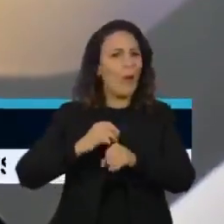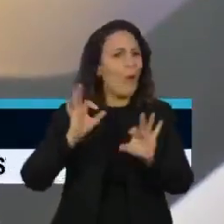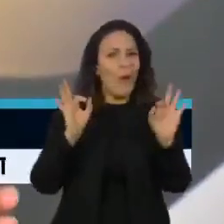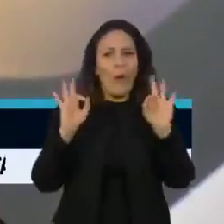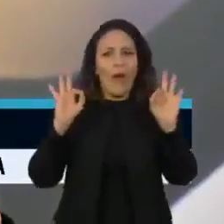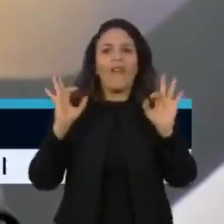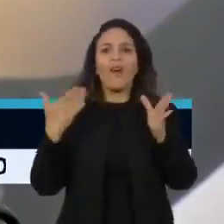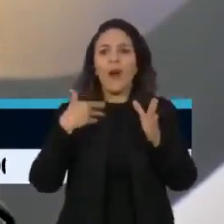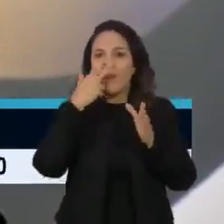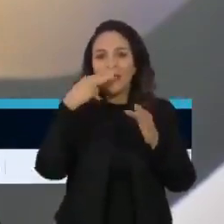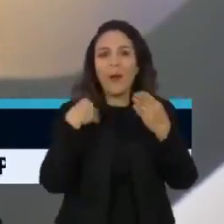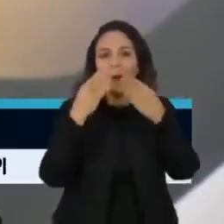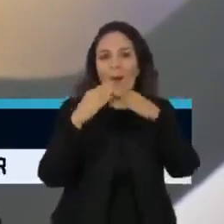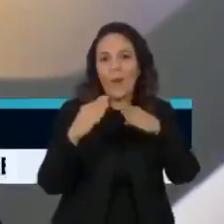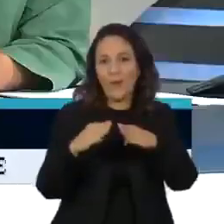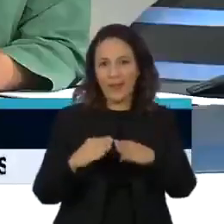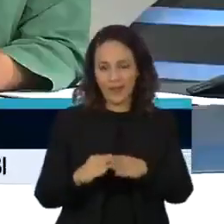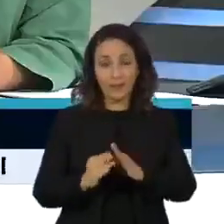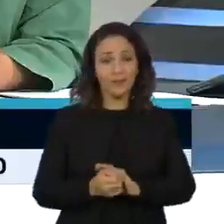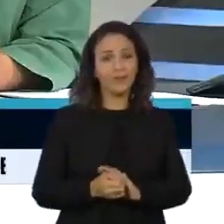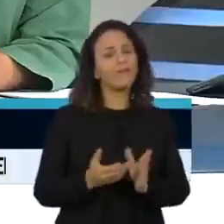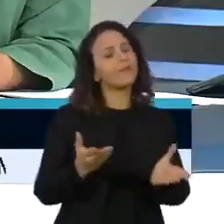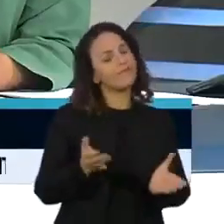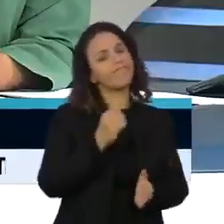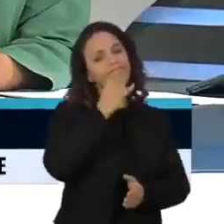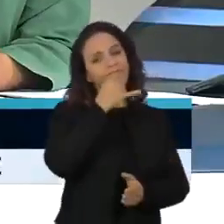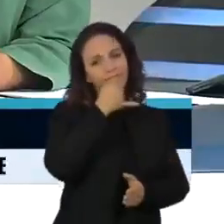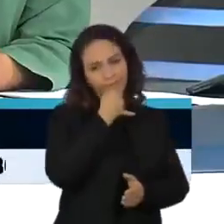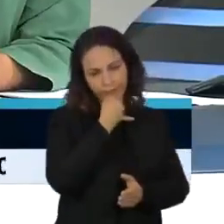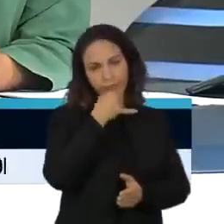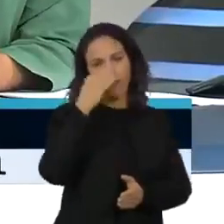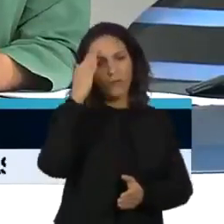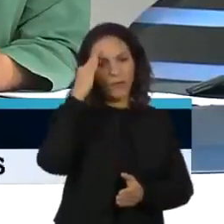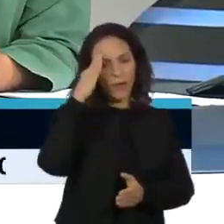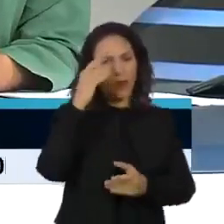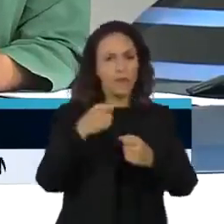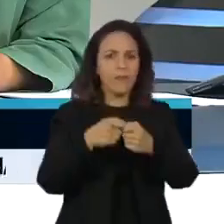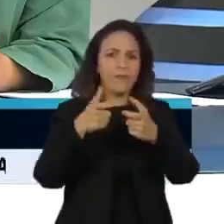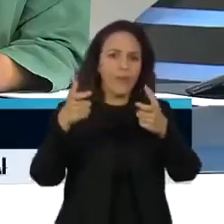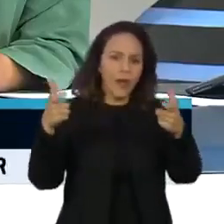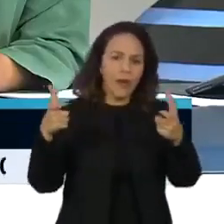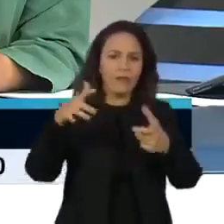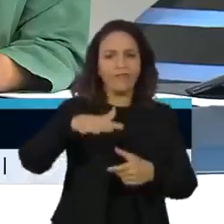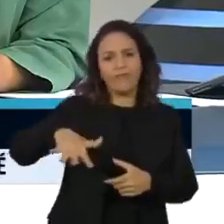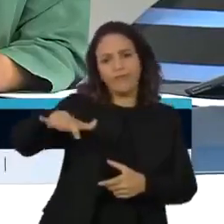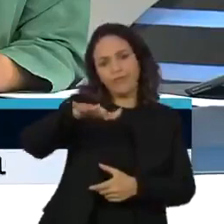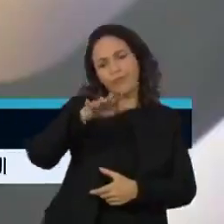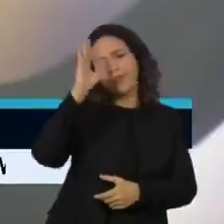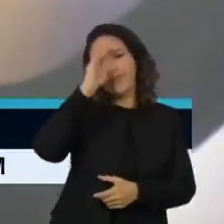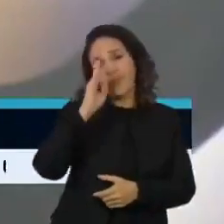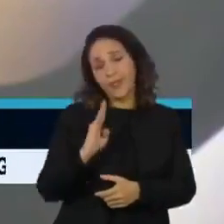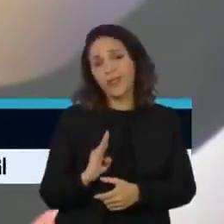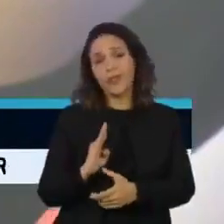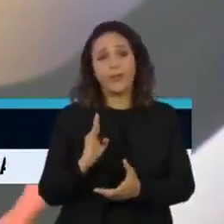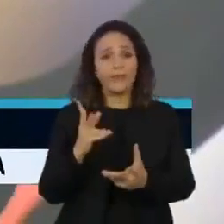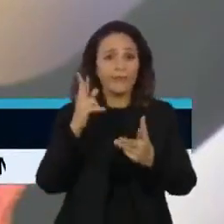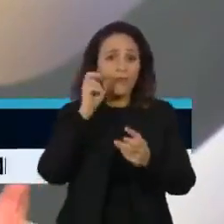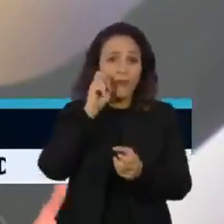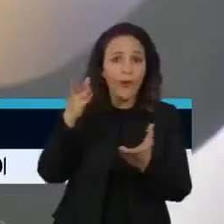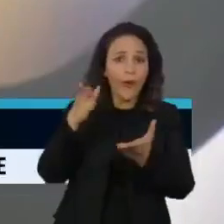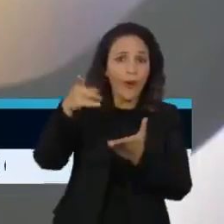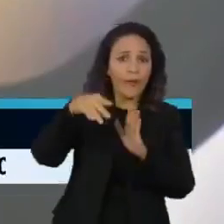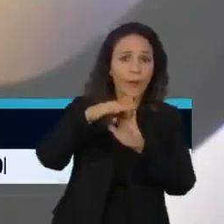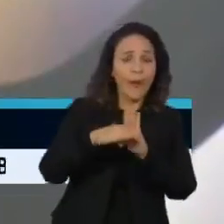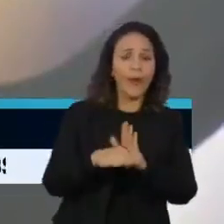não é isso ocorre é claro que infelizmente a maior parcela da população brasileira enfrenta que nós